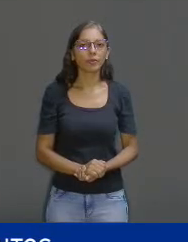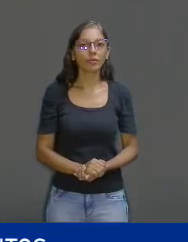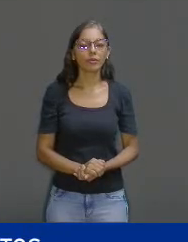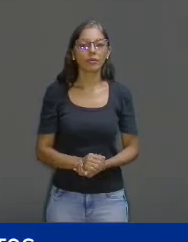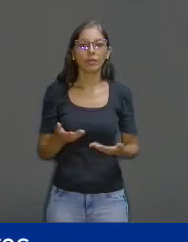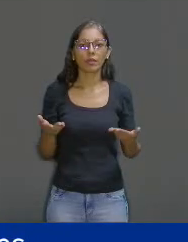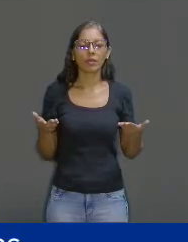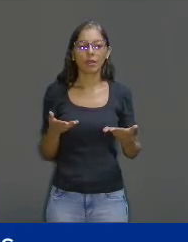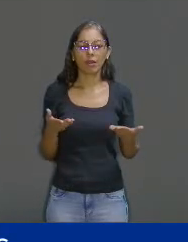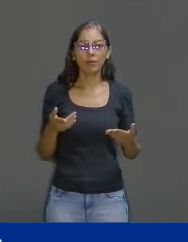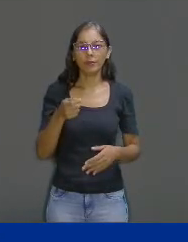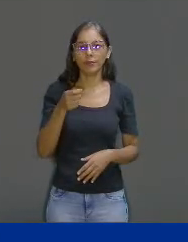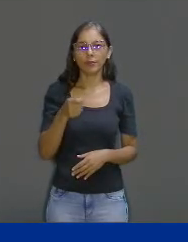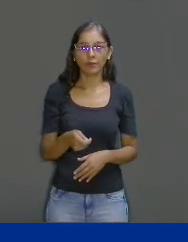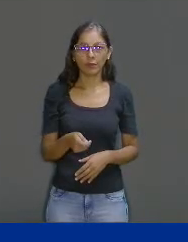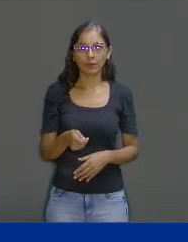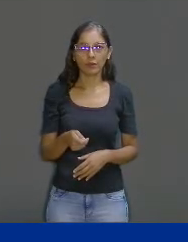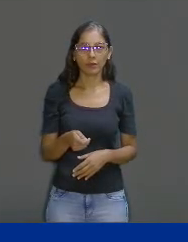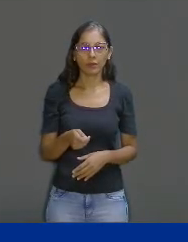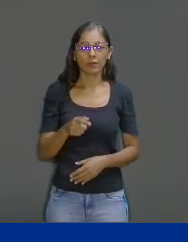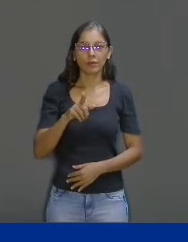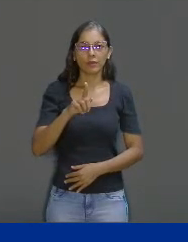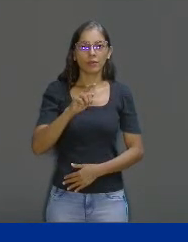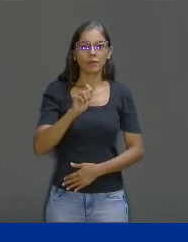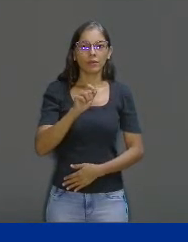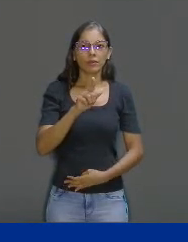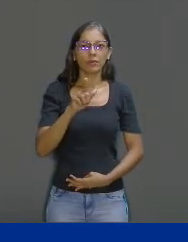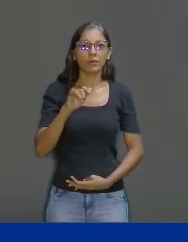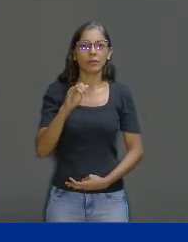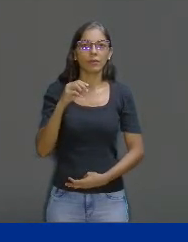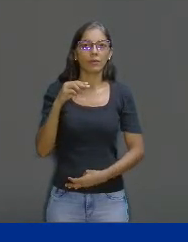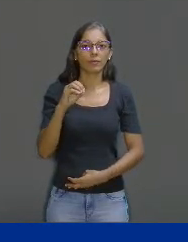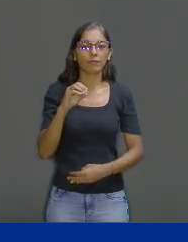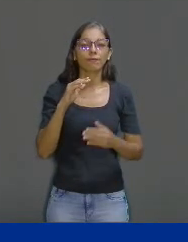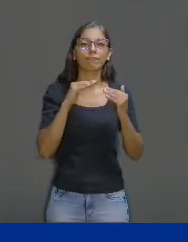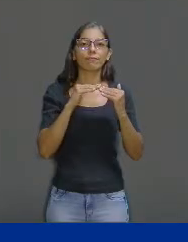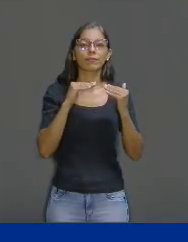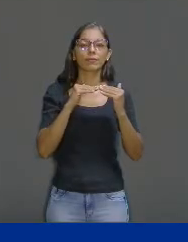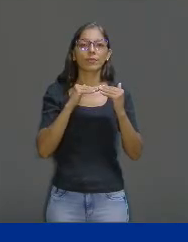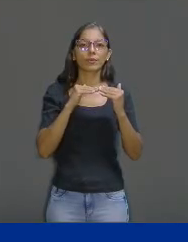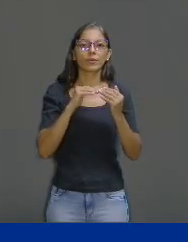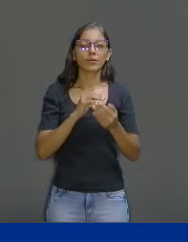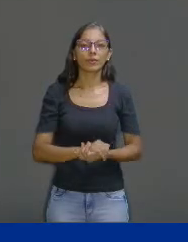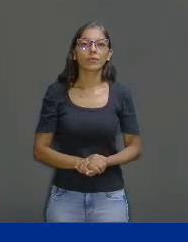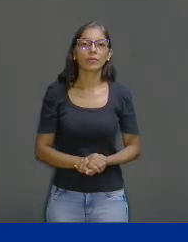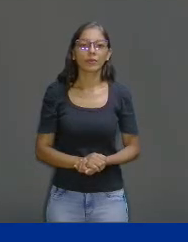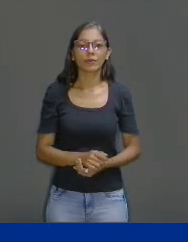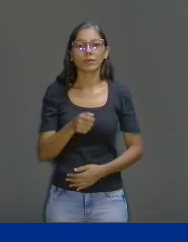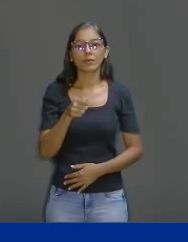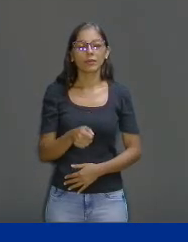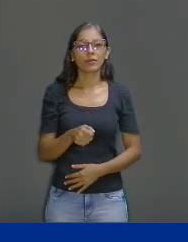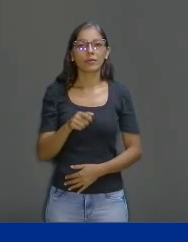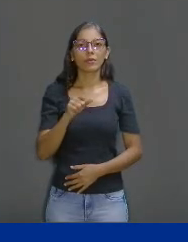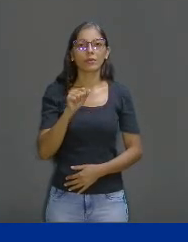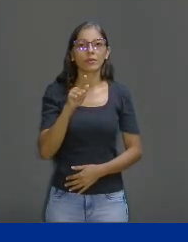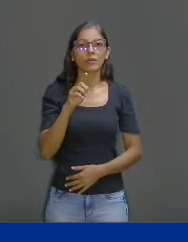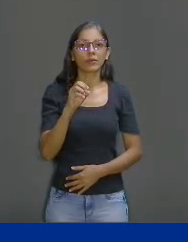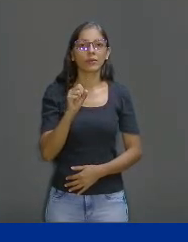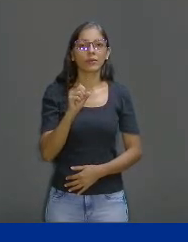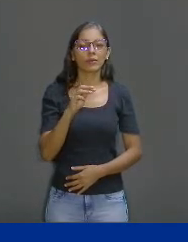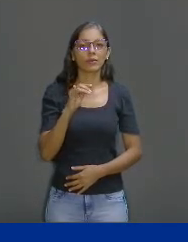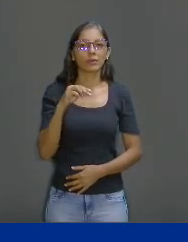Como vota o juiz Galiano Sei? Com a relatora, senhor presidente. Juiz Agostinho